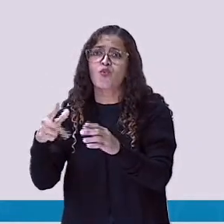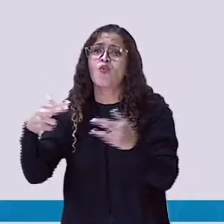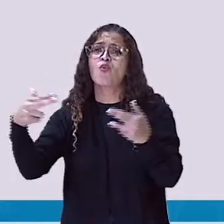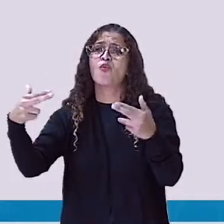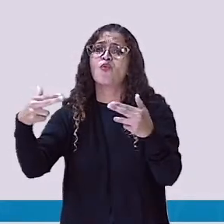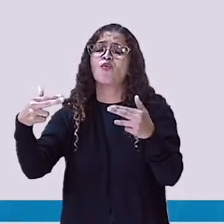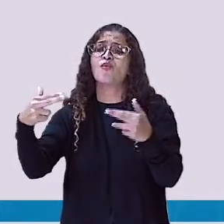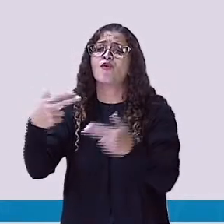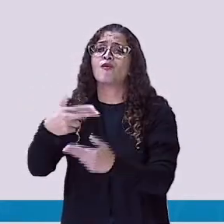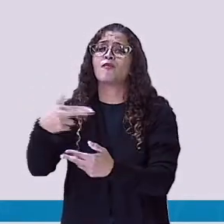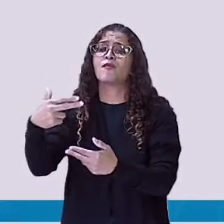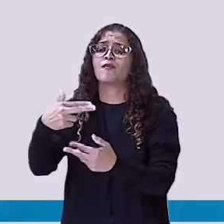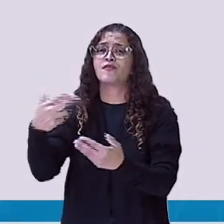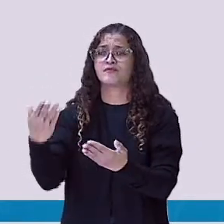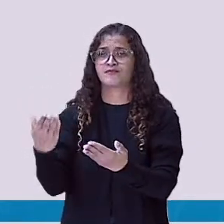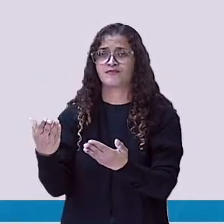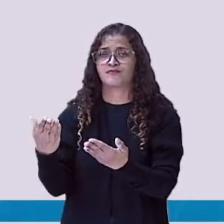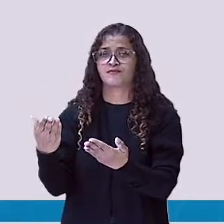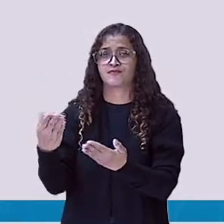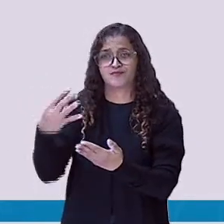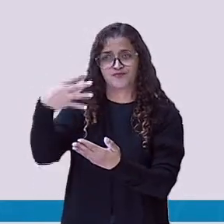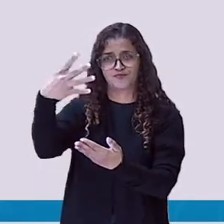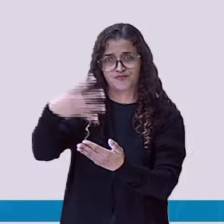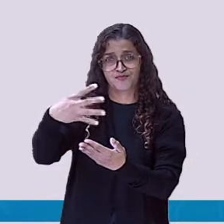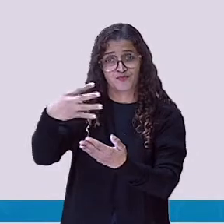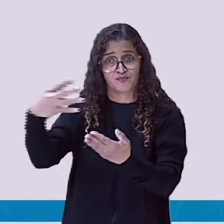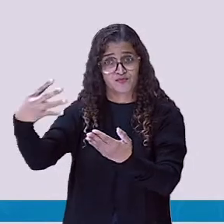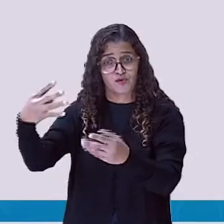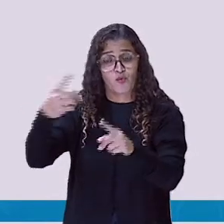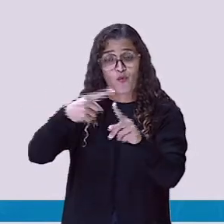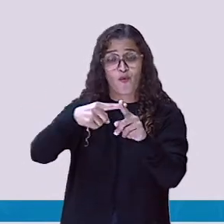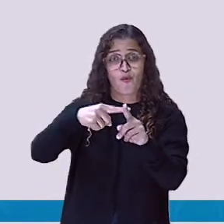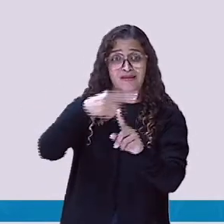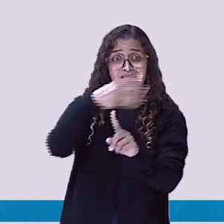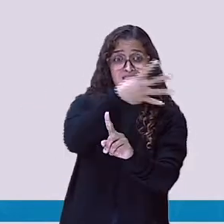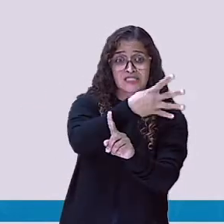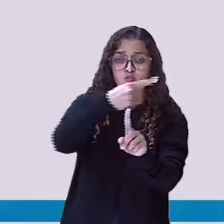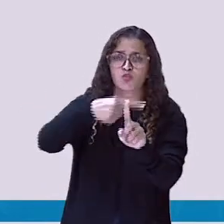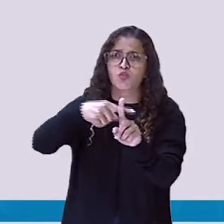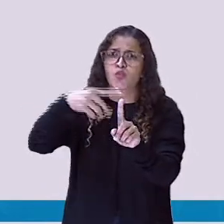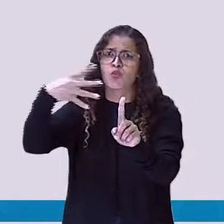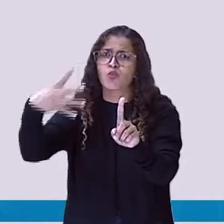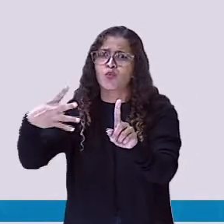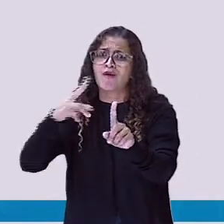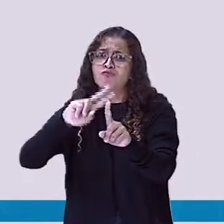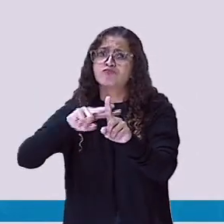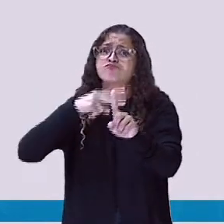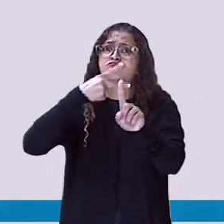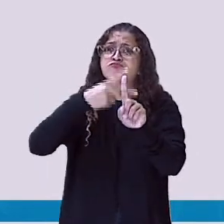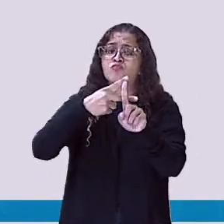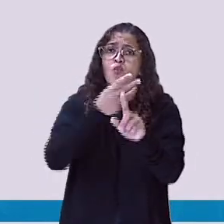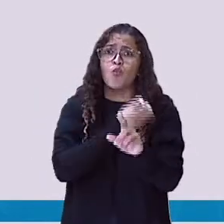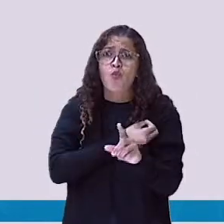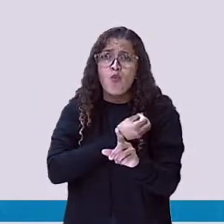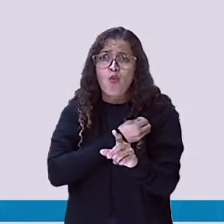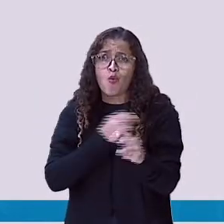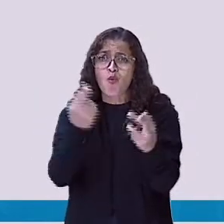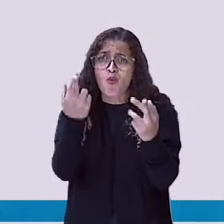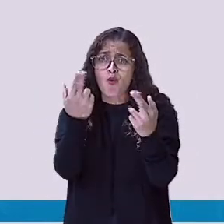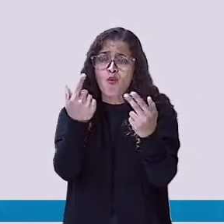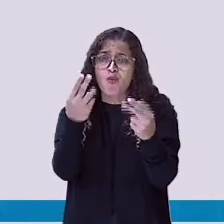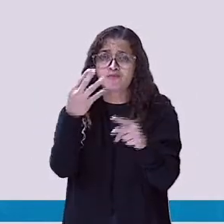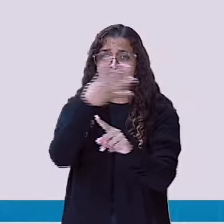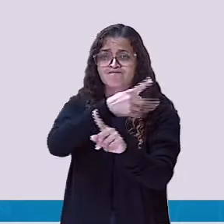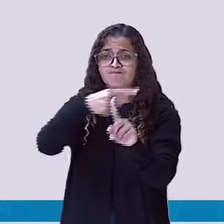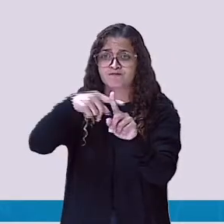aí, é igual. Então, eu tenho 4 duas vezes, olha. O dobro do mesmo número. 4 mais